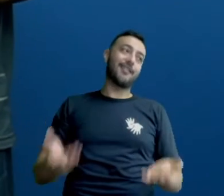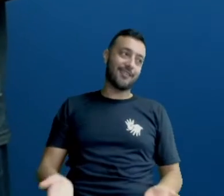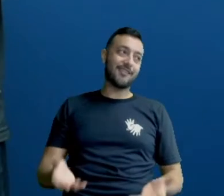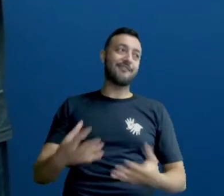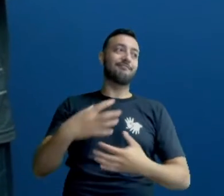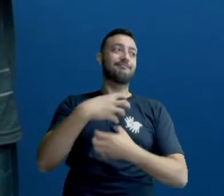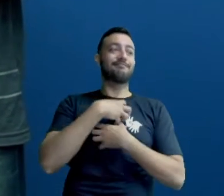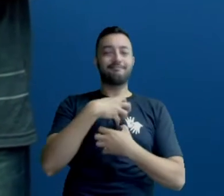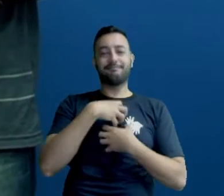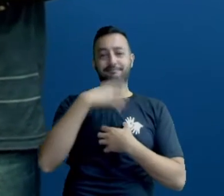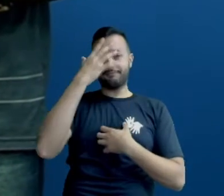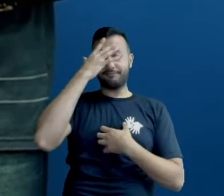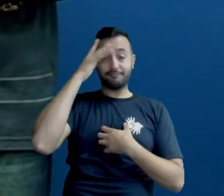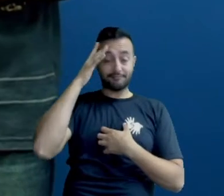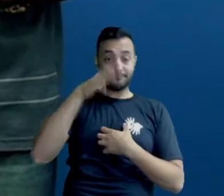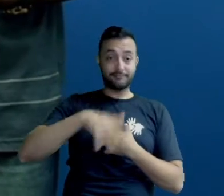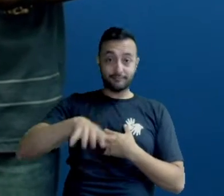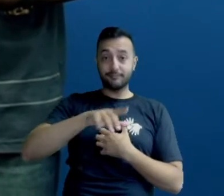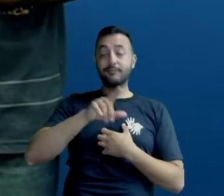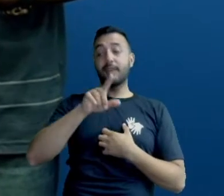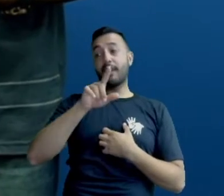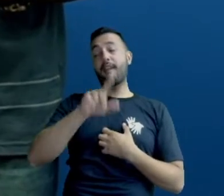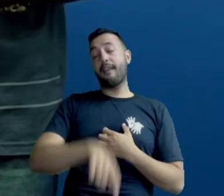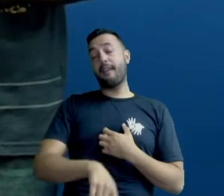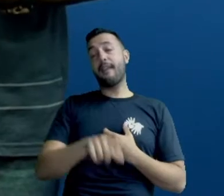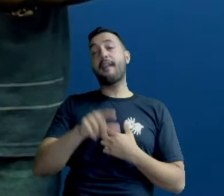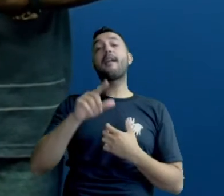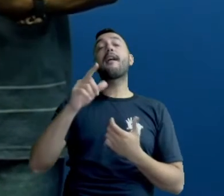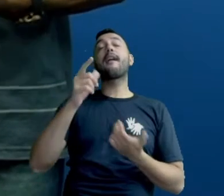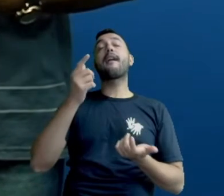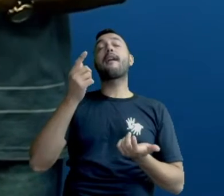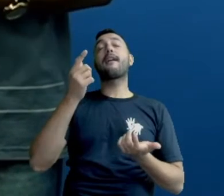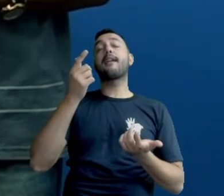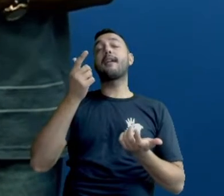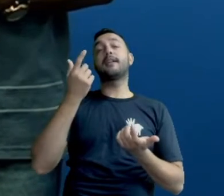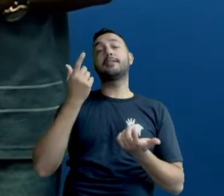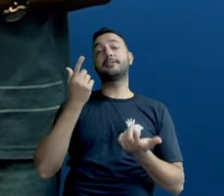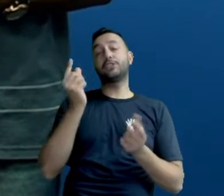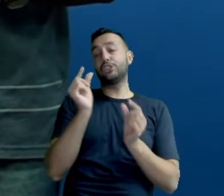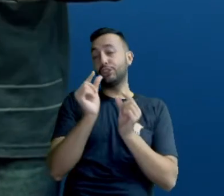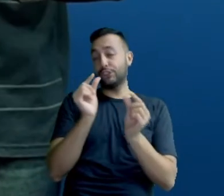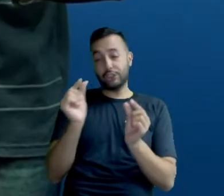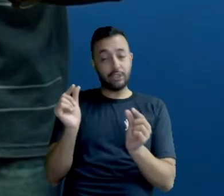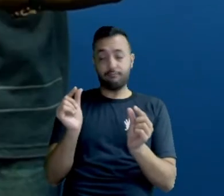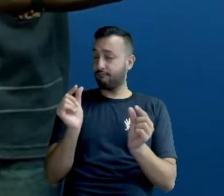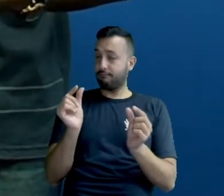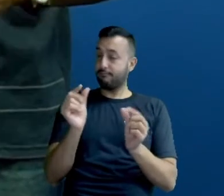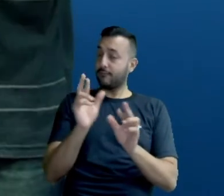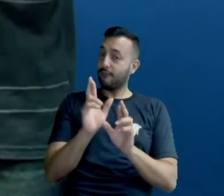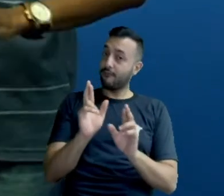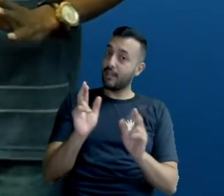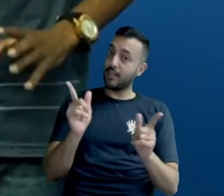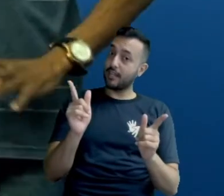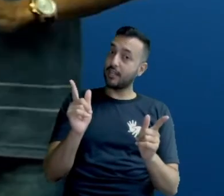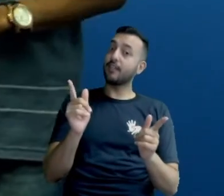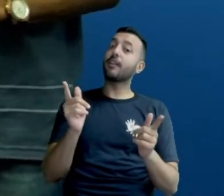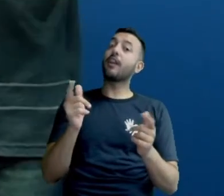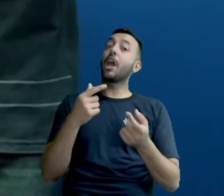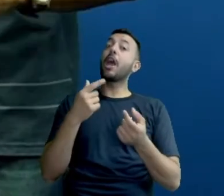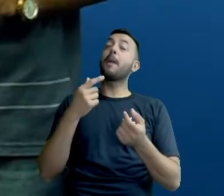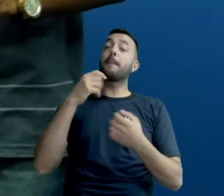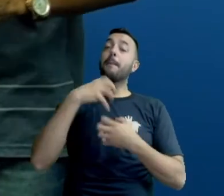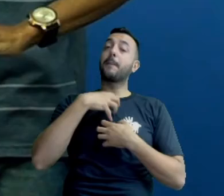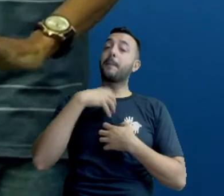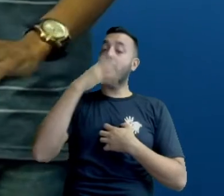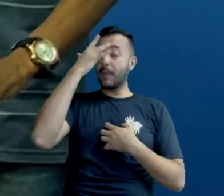aquelas pessoas deixam de ser um corpo extenso e passa a ser um ponto material. Difícil de entender isso? Garanto que não.